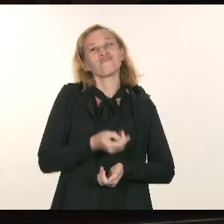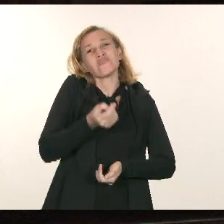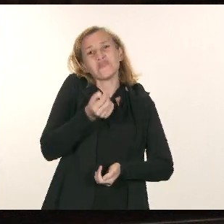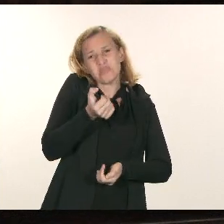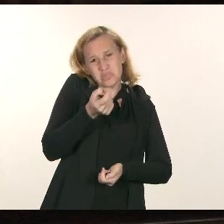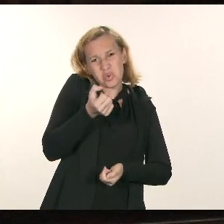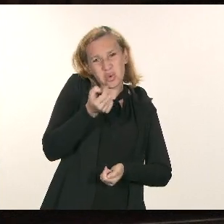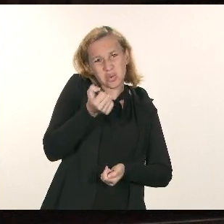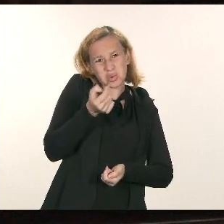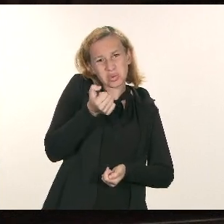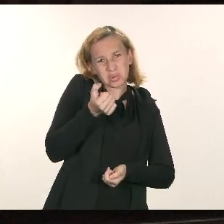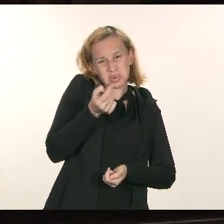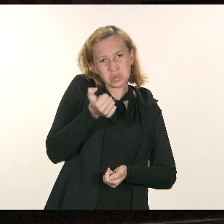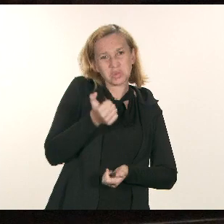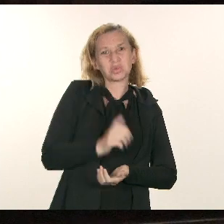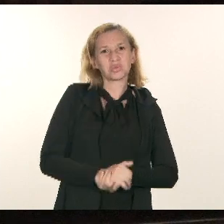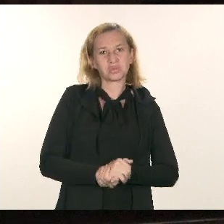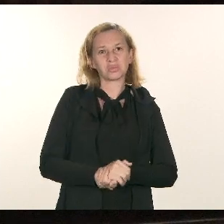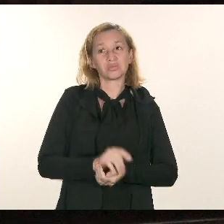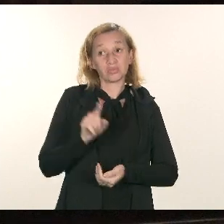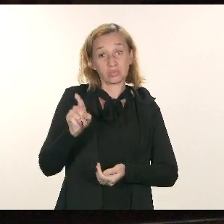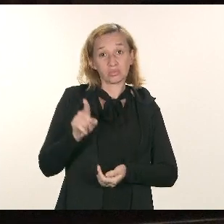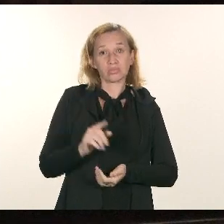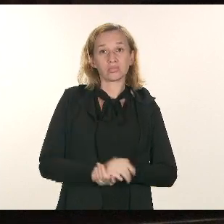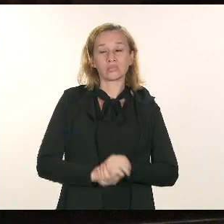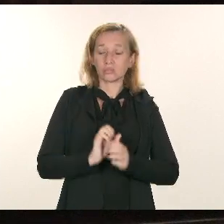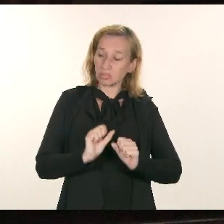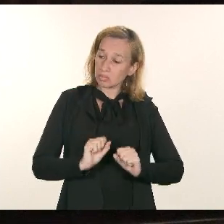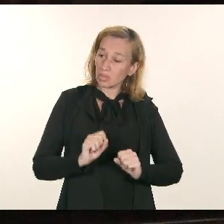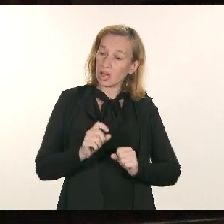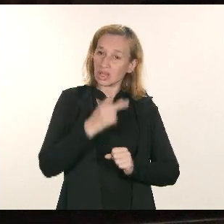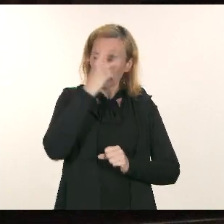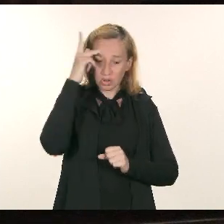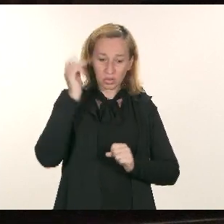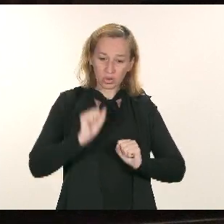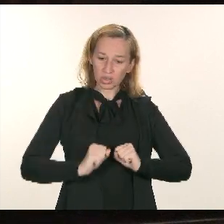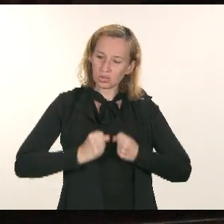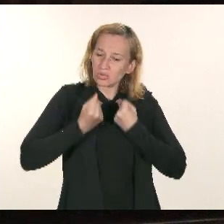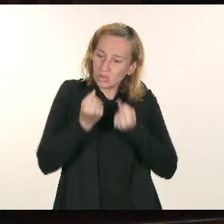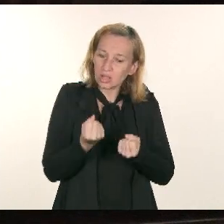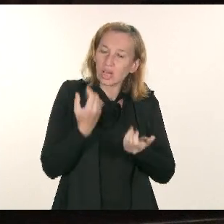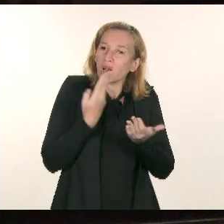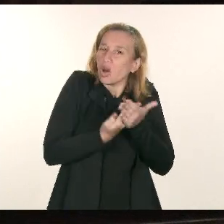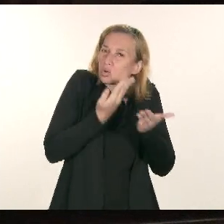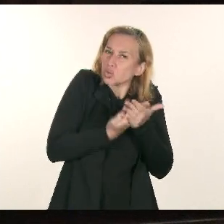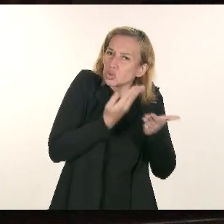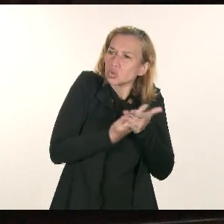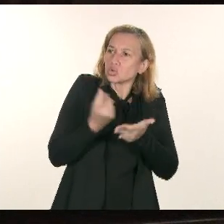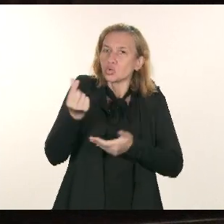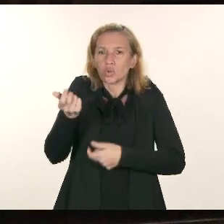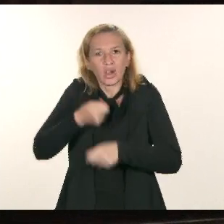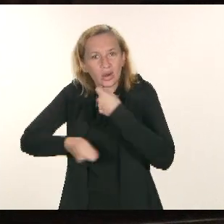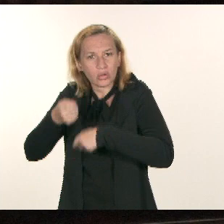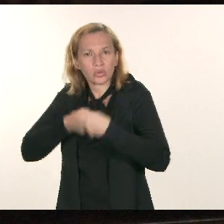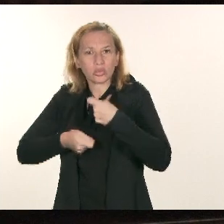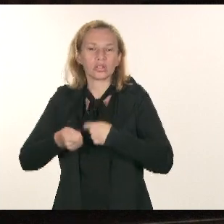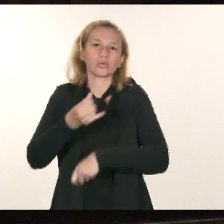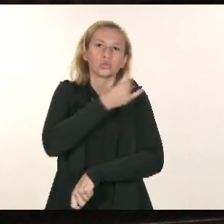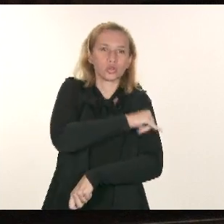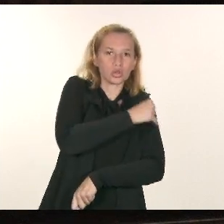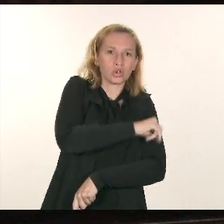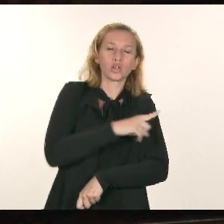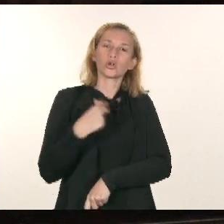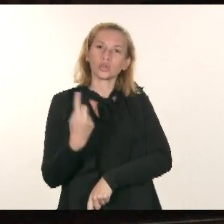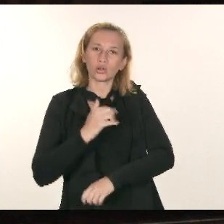poucos aqueles quadros que têm se dedicado ao estudo da economia do Rio de Janeiro, do